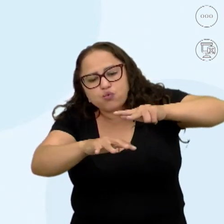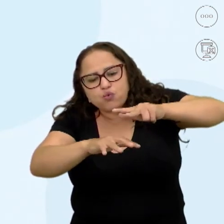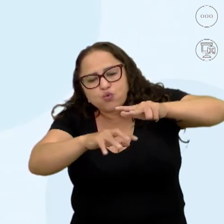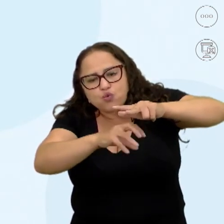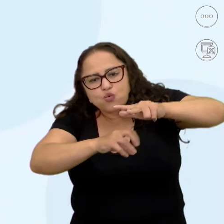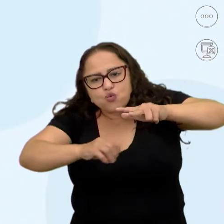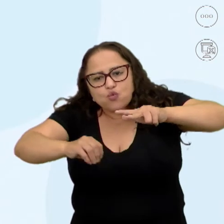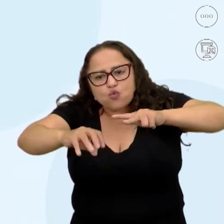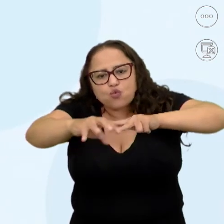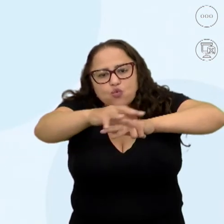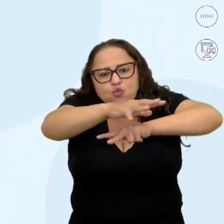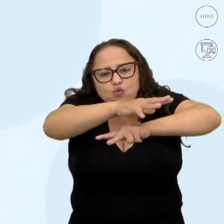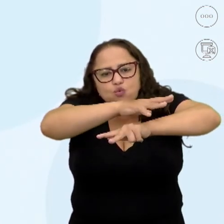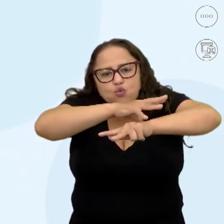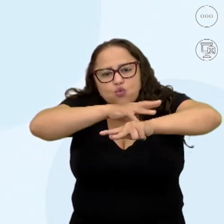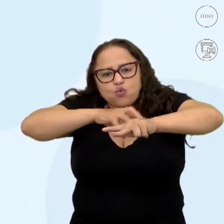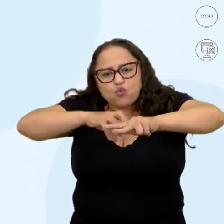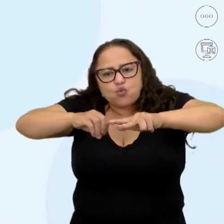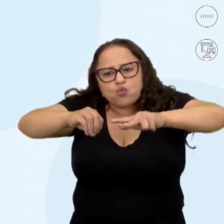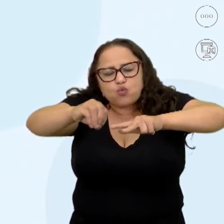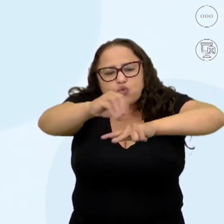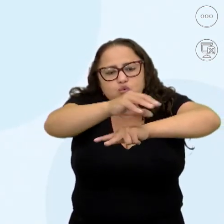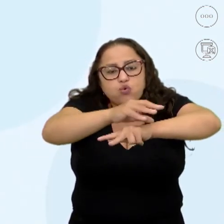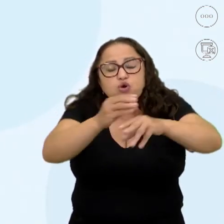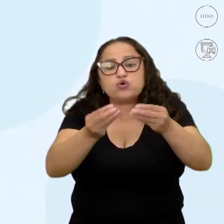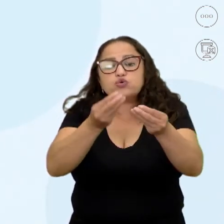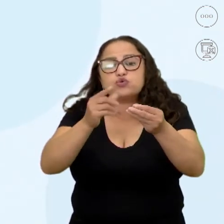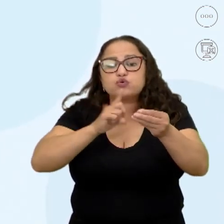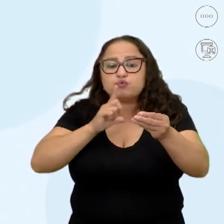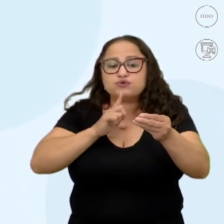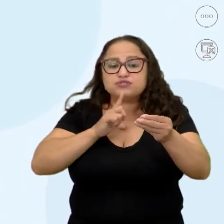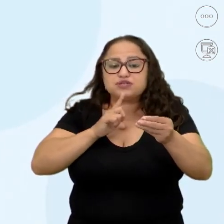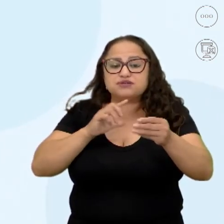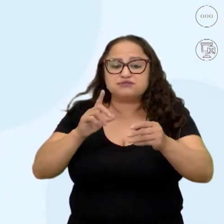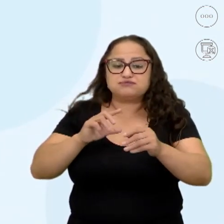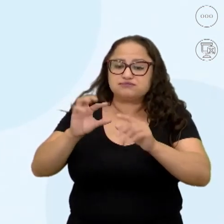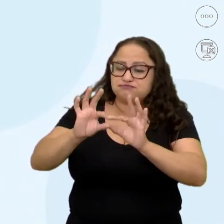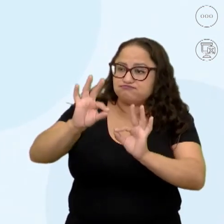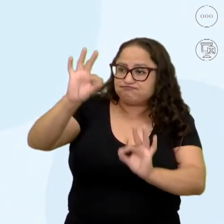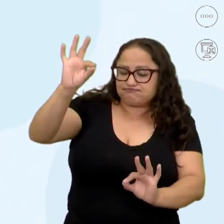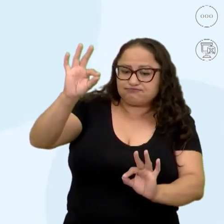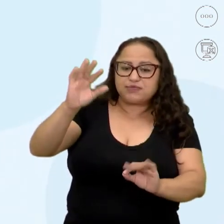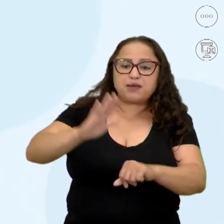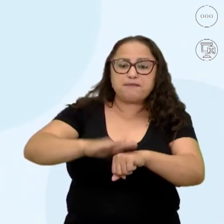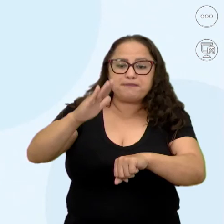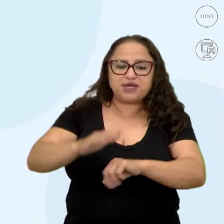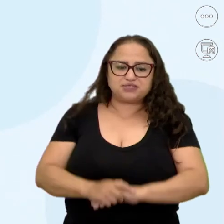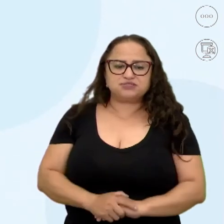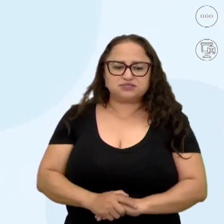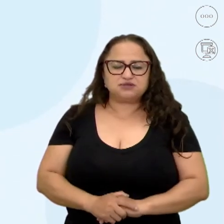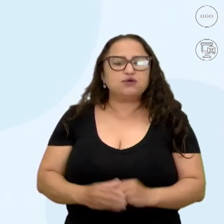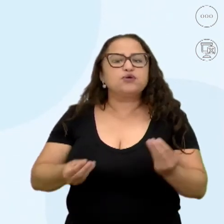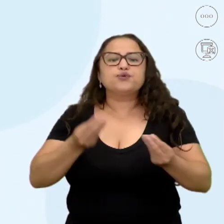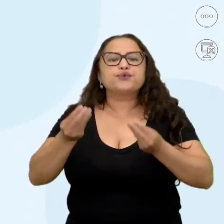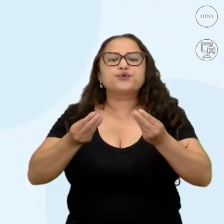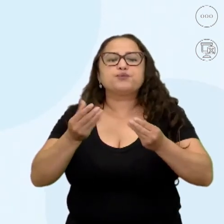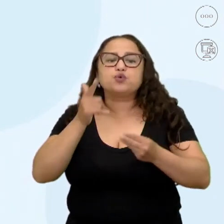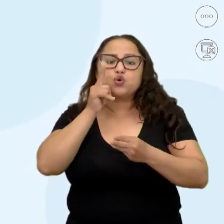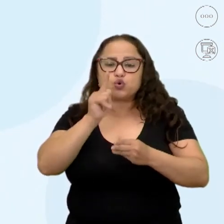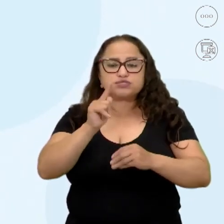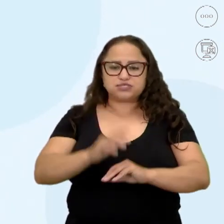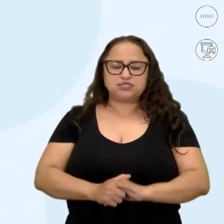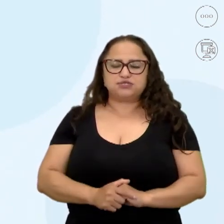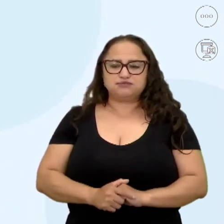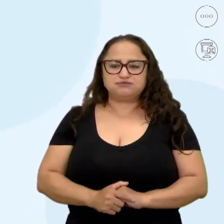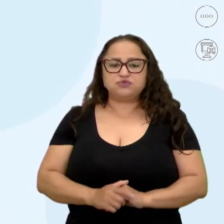que aconteceria com objetos lançados de alturas cada vez maiores? O que é velocidade de escape, né?